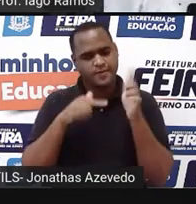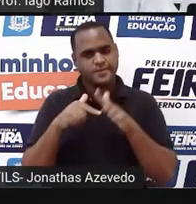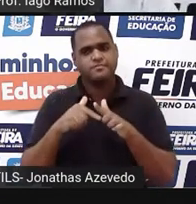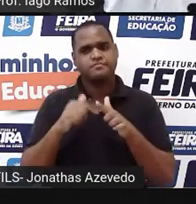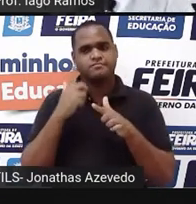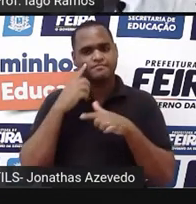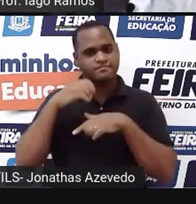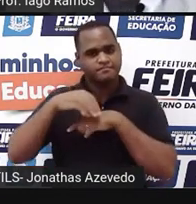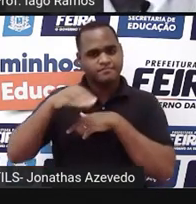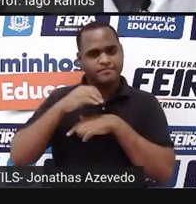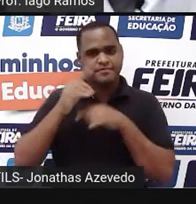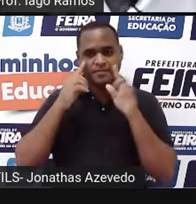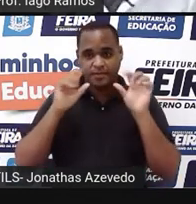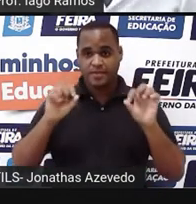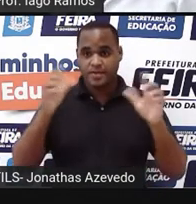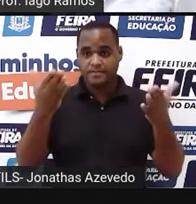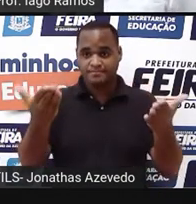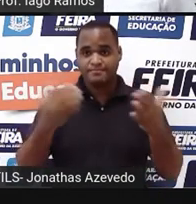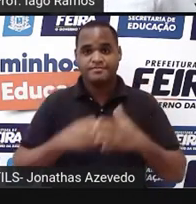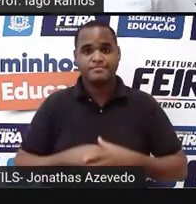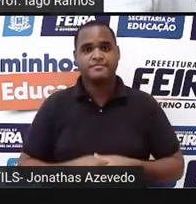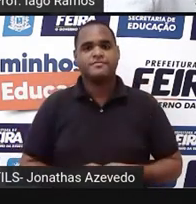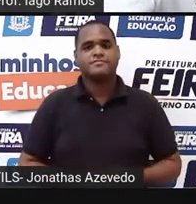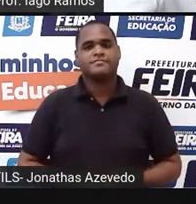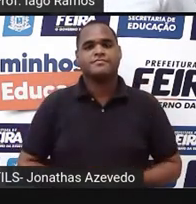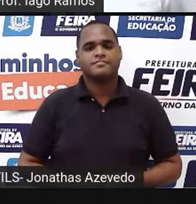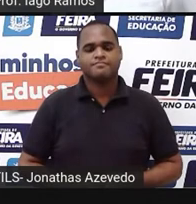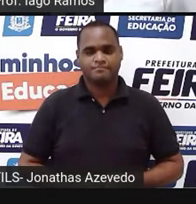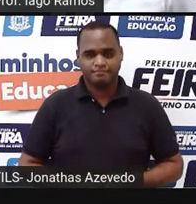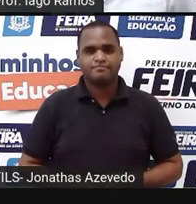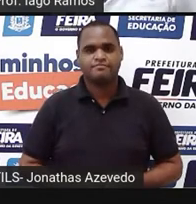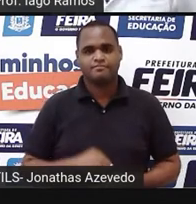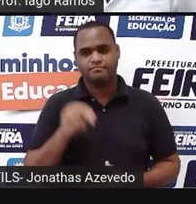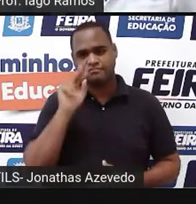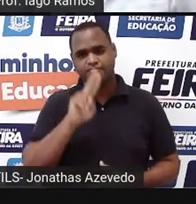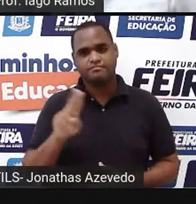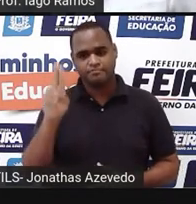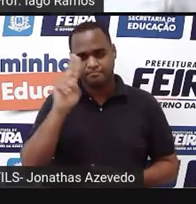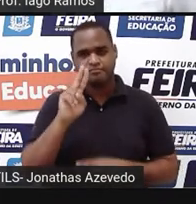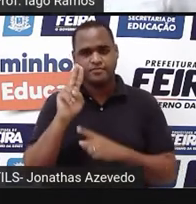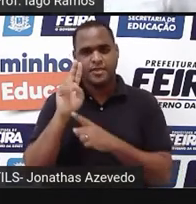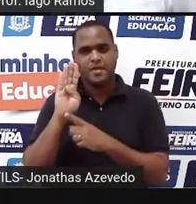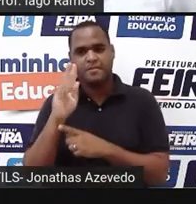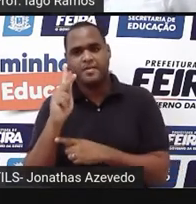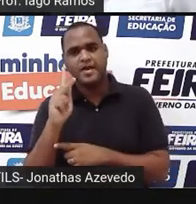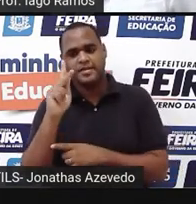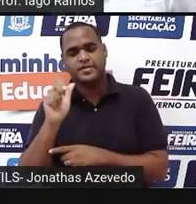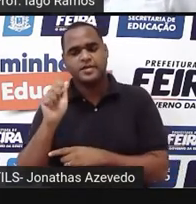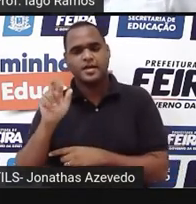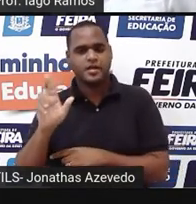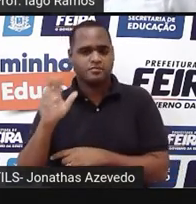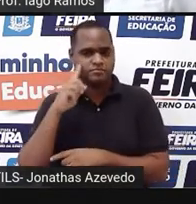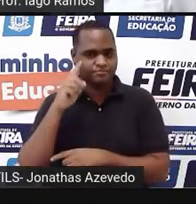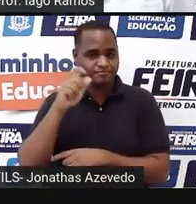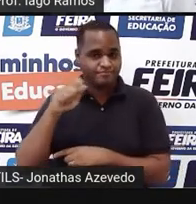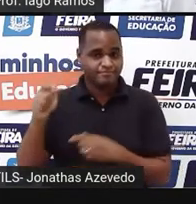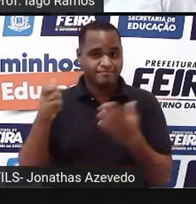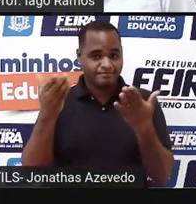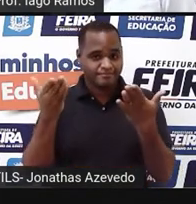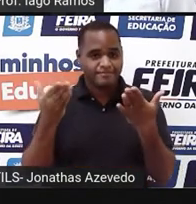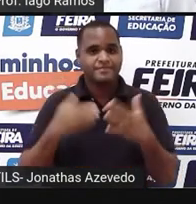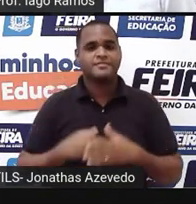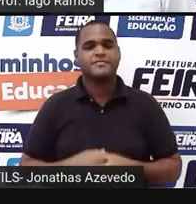vem aqui comigo na tela. A gente vai usar a fórmula de Bhaskara, que está ali na tela, né, anotada, tá